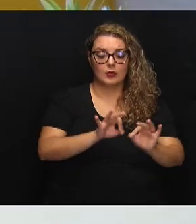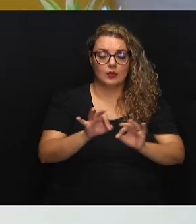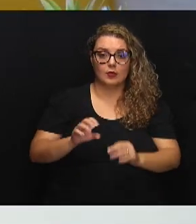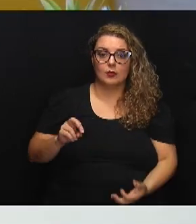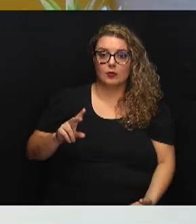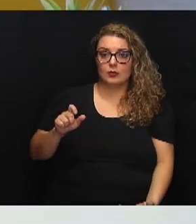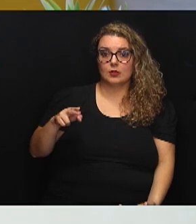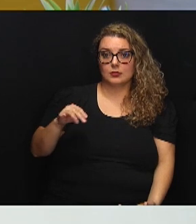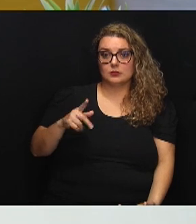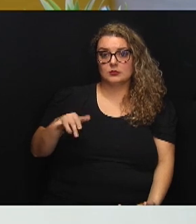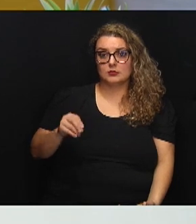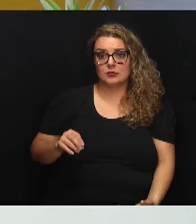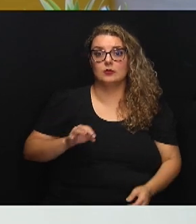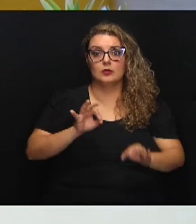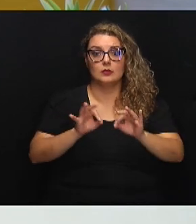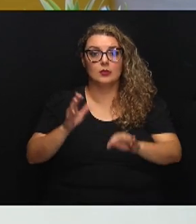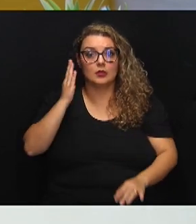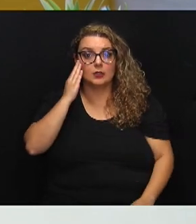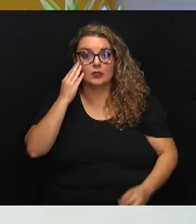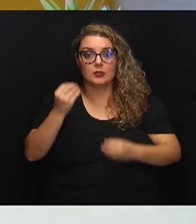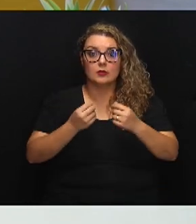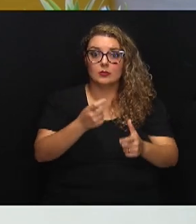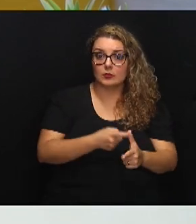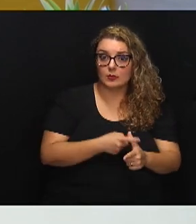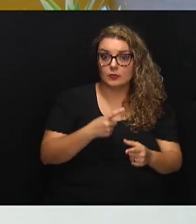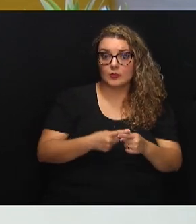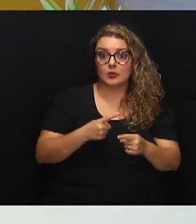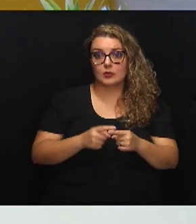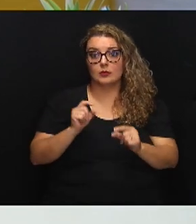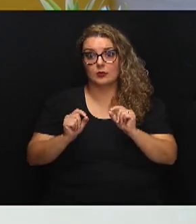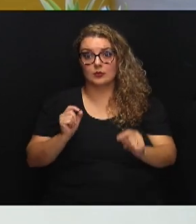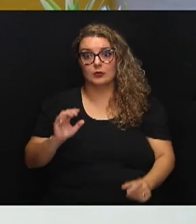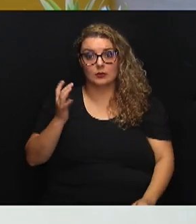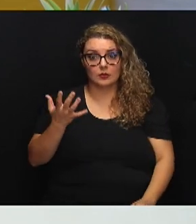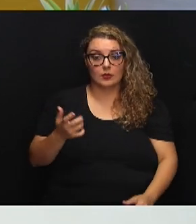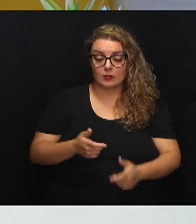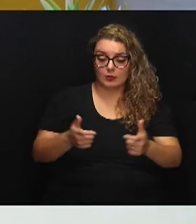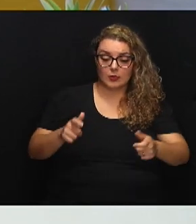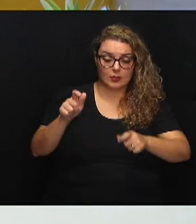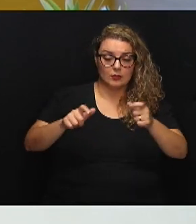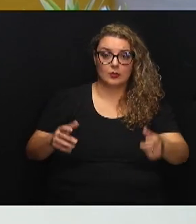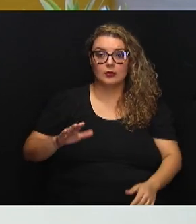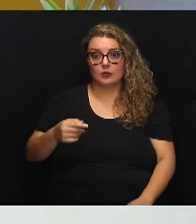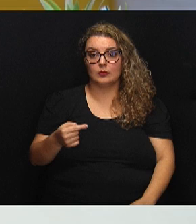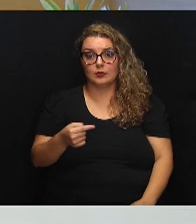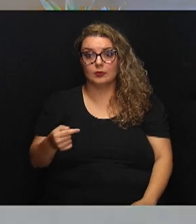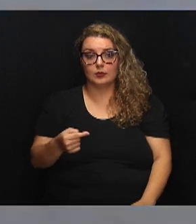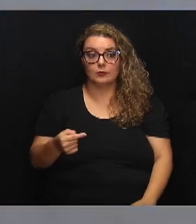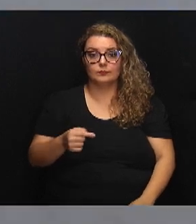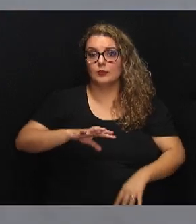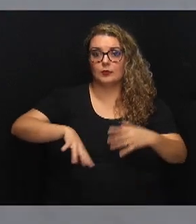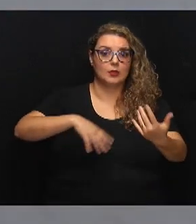organiza. Entende como essa dívida. Porque o que acontece? A maioria das pessoas, quando ela está negativada, ela fica desorganizada e